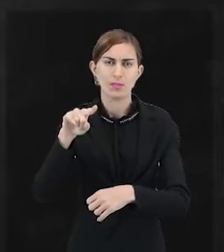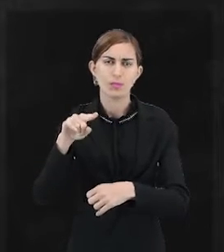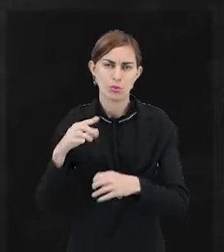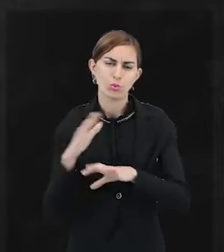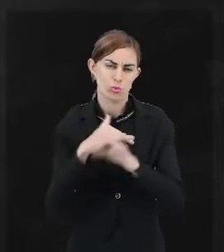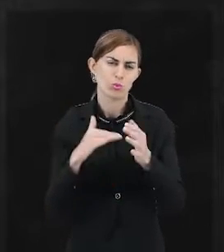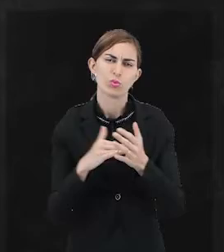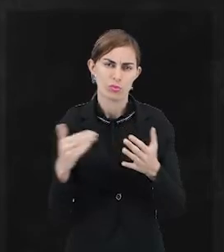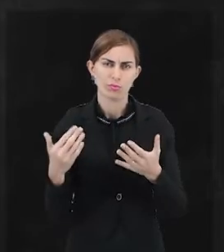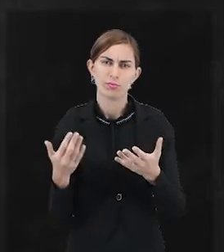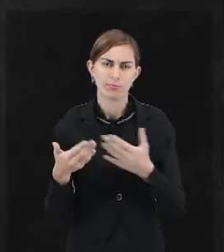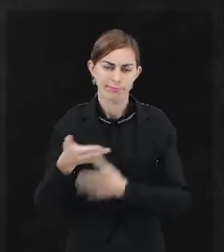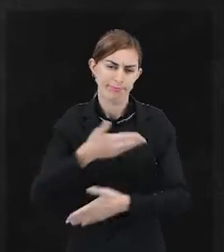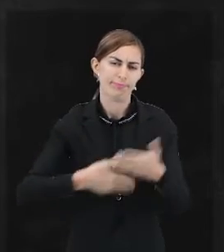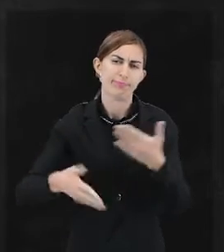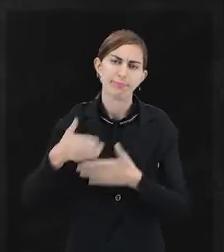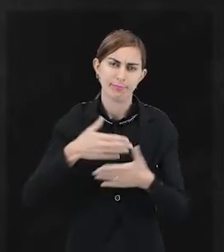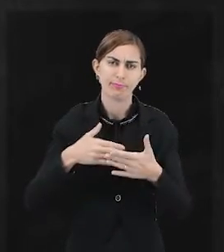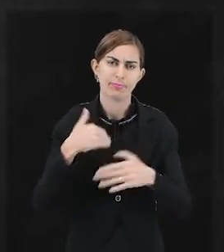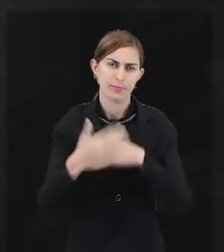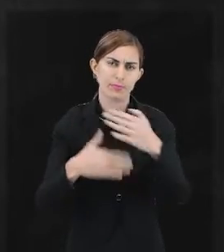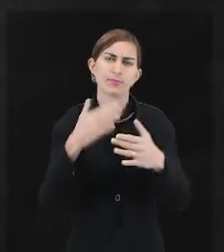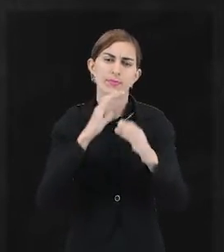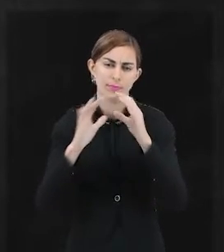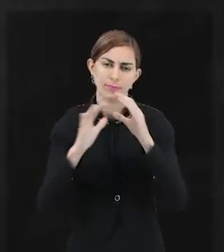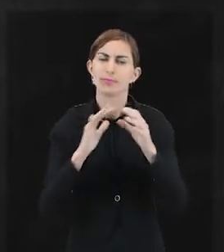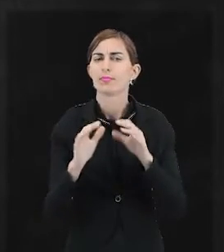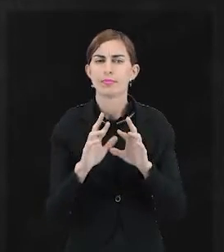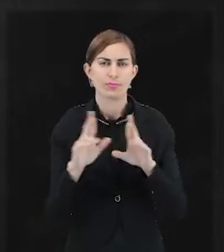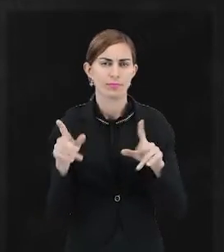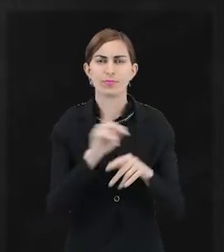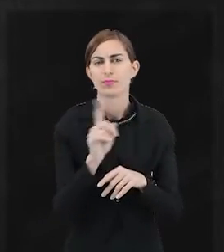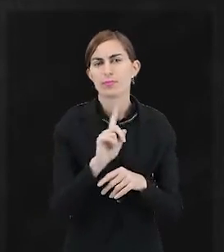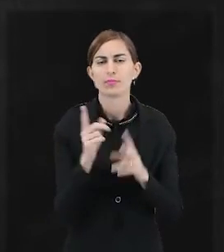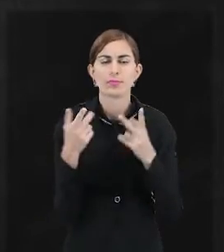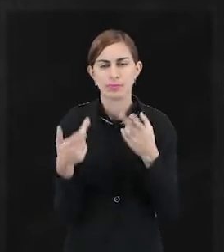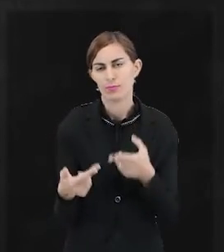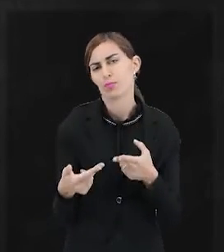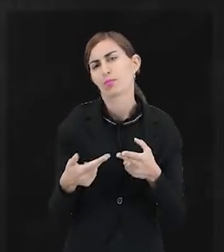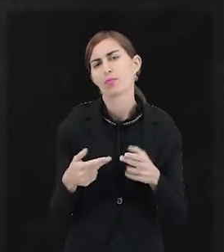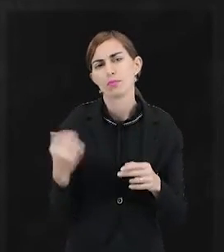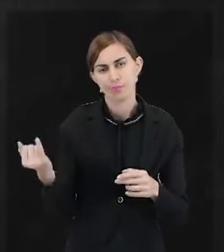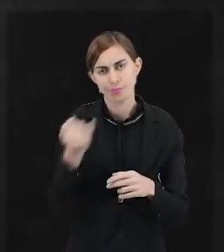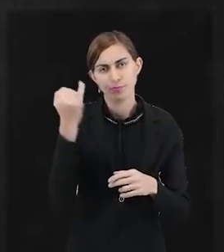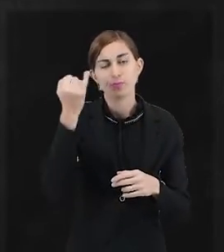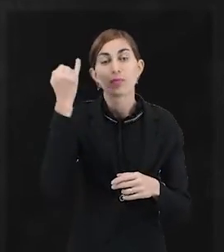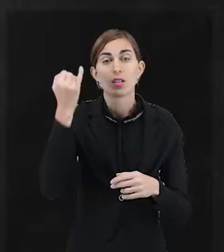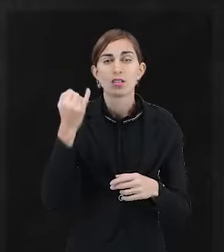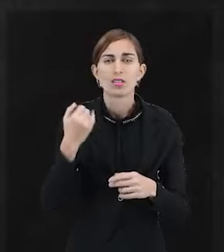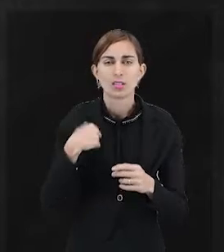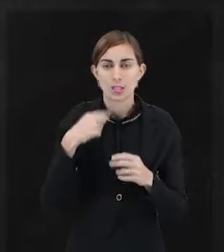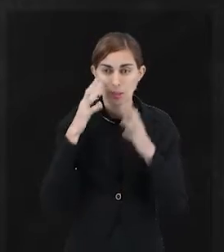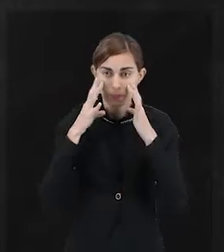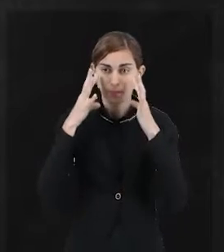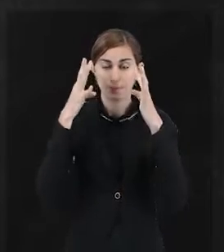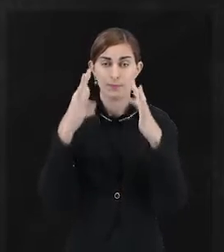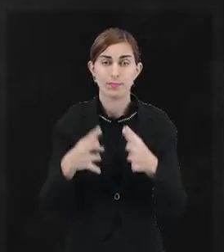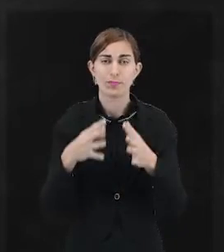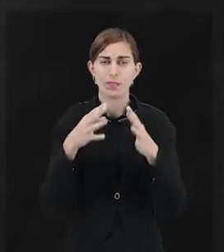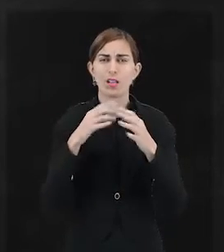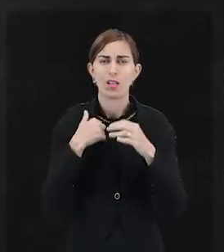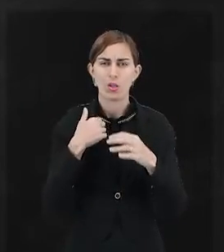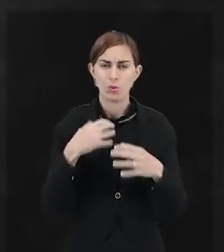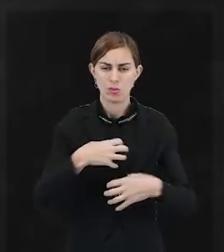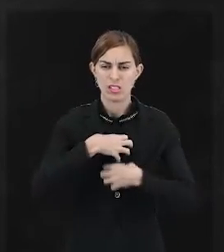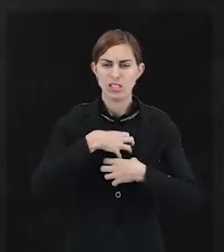em toda a interação humana e no processo de comunicação não é diferente, É importante que a gente esteja atento à forma como a